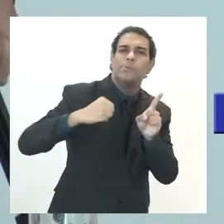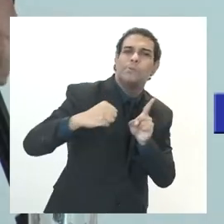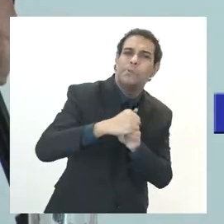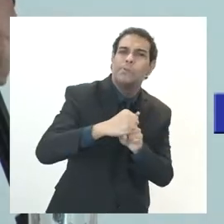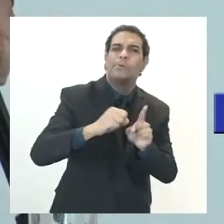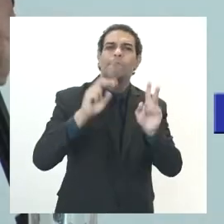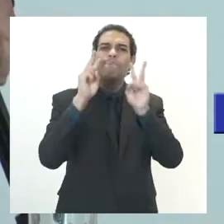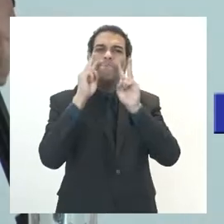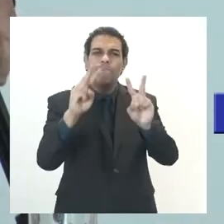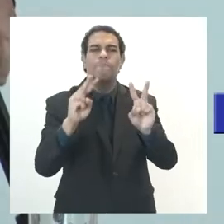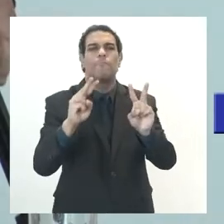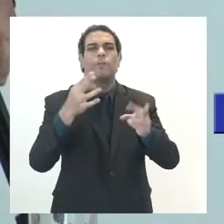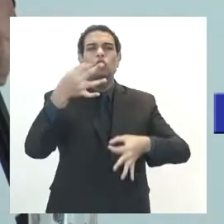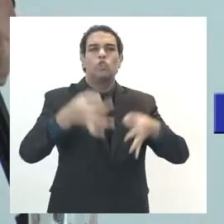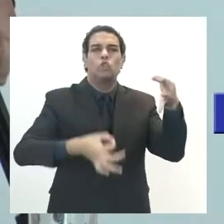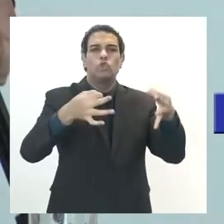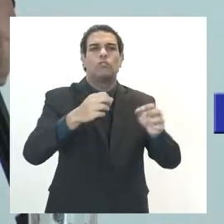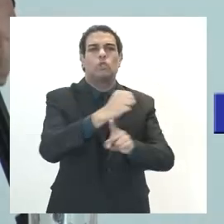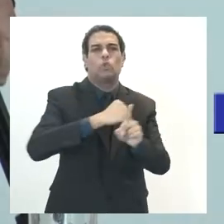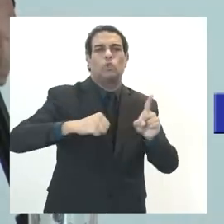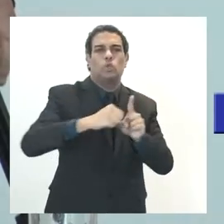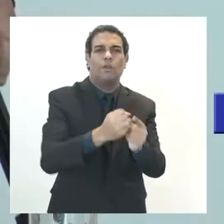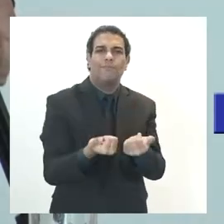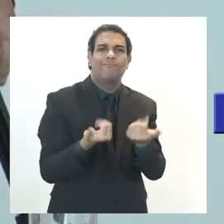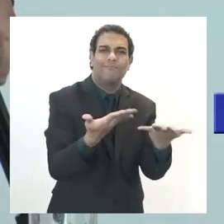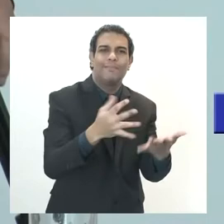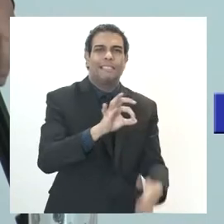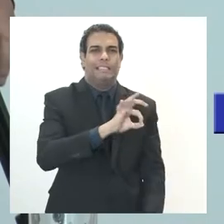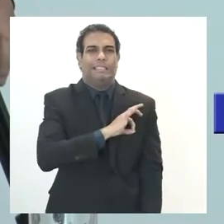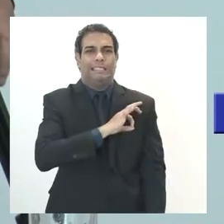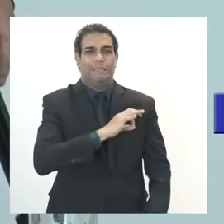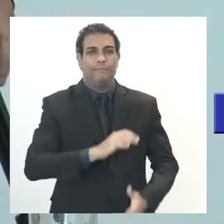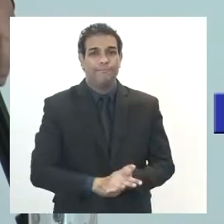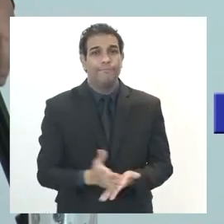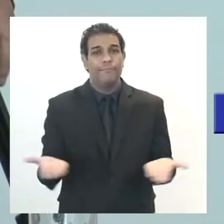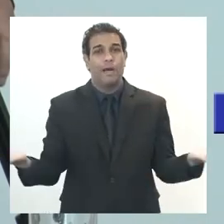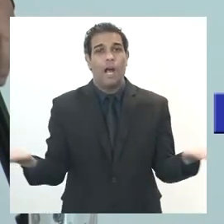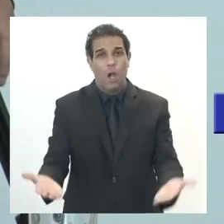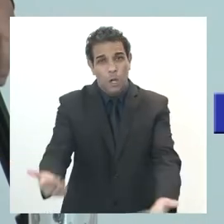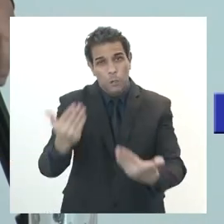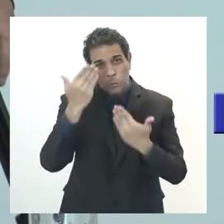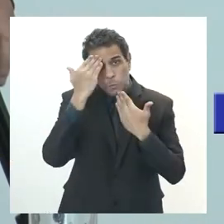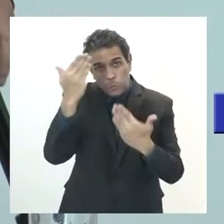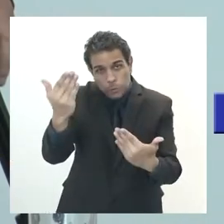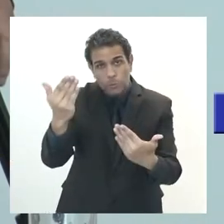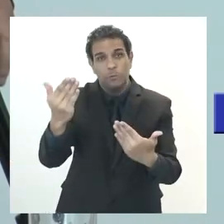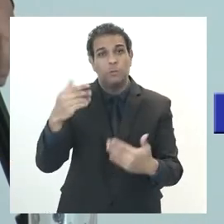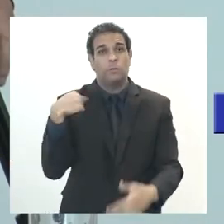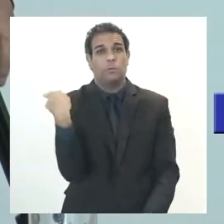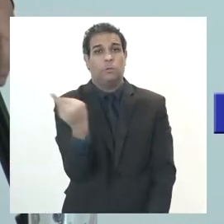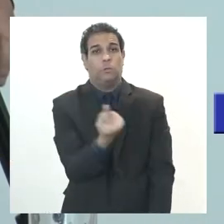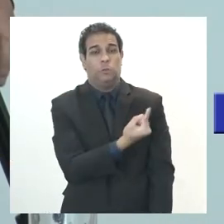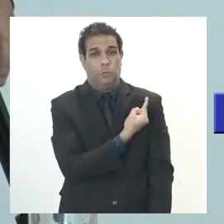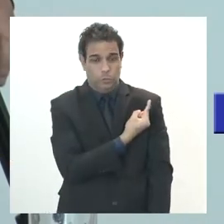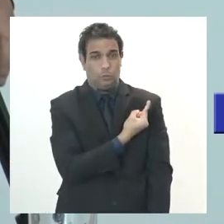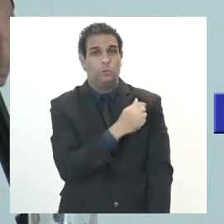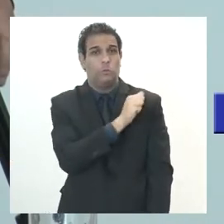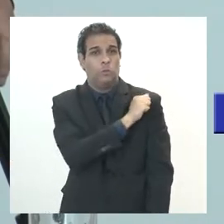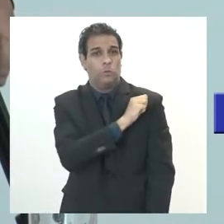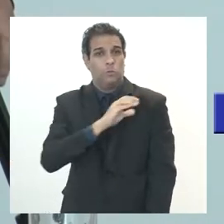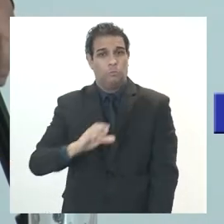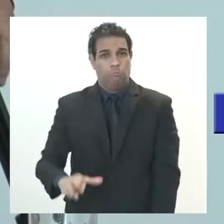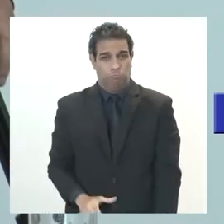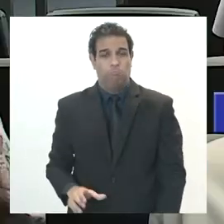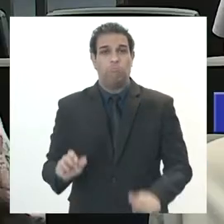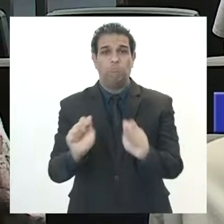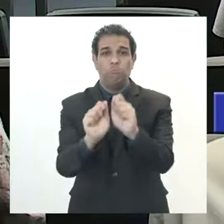chamam o justiças sociais e eu gostaria também de agradecer ao nosso presidente da alerj